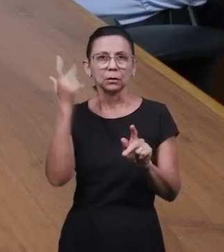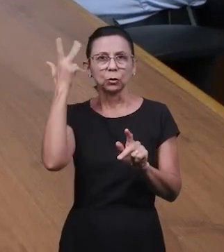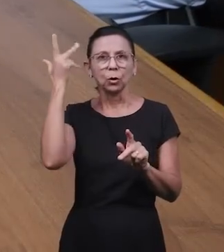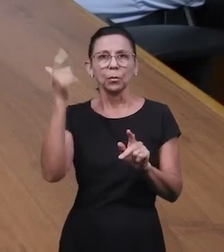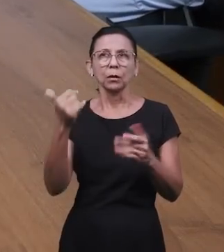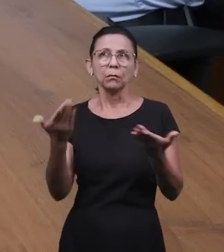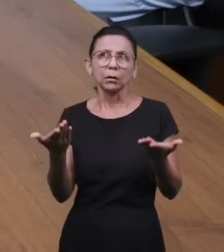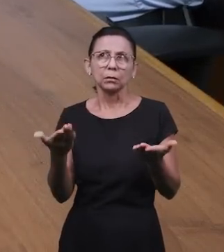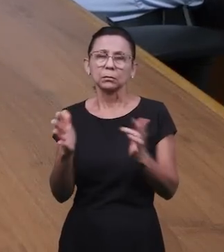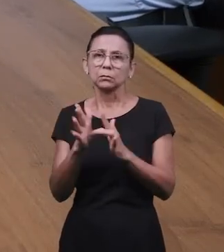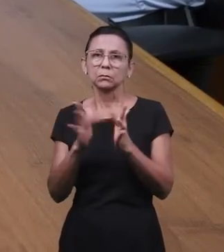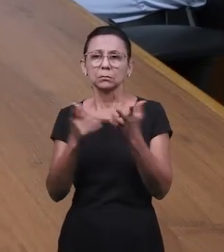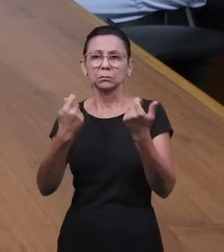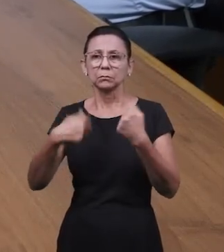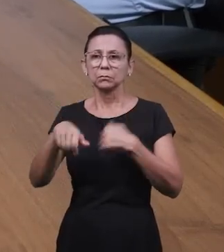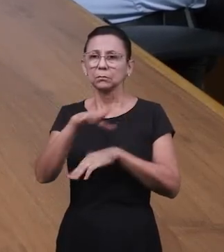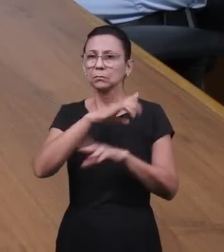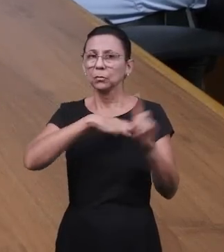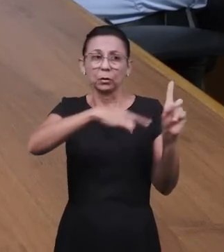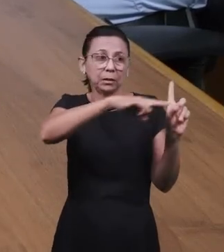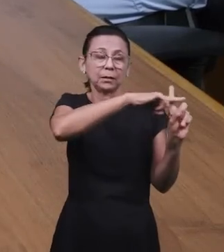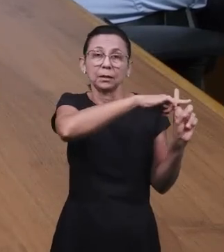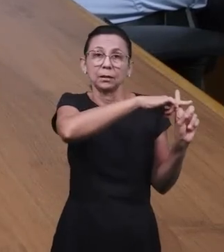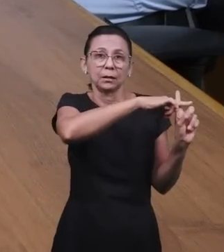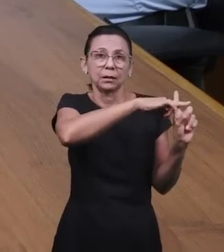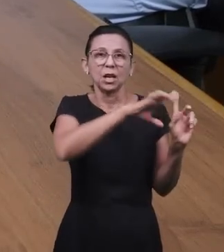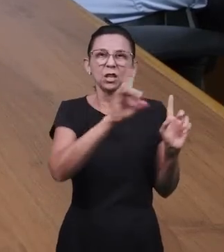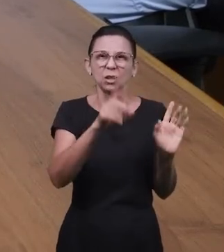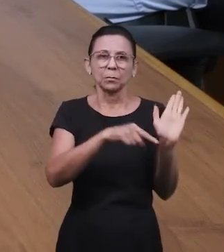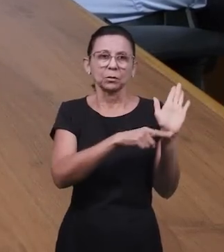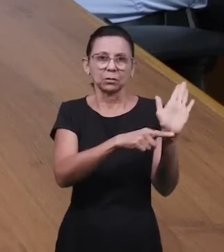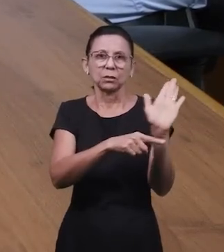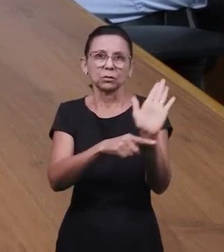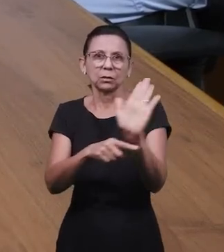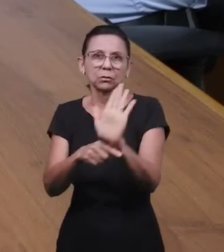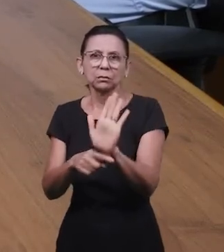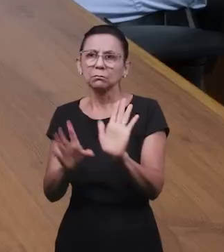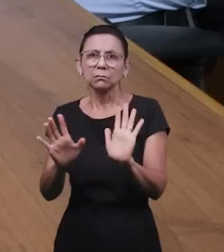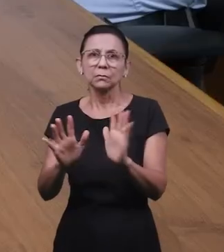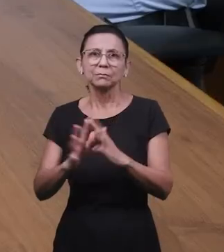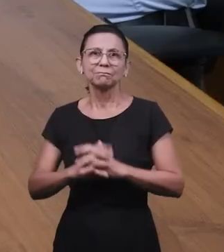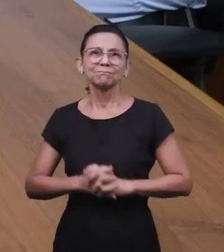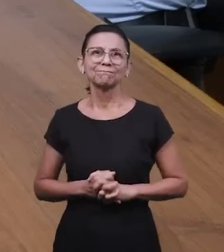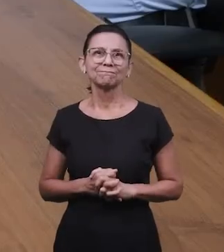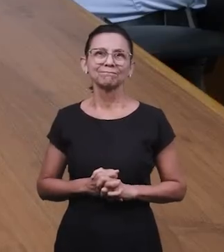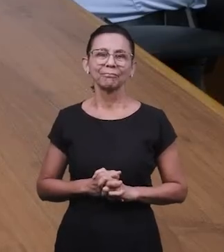Josias, a coisa é assim maravilhosa, extraordinária, porque